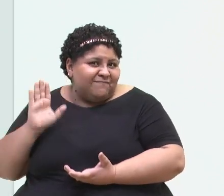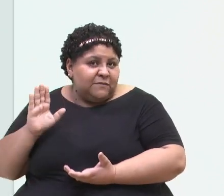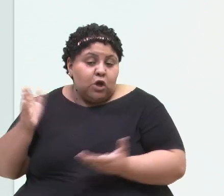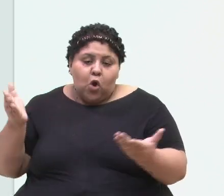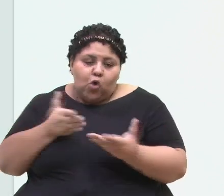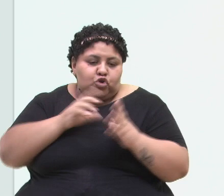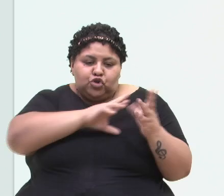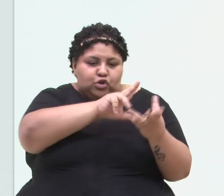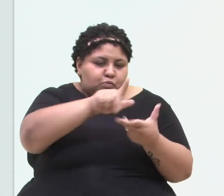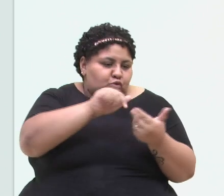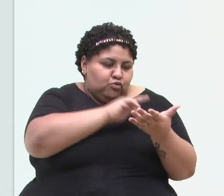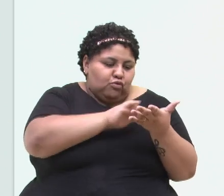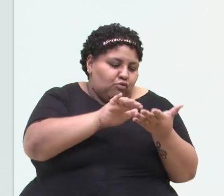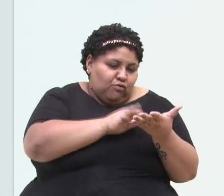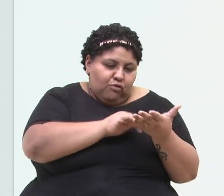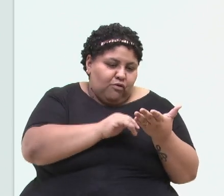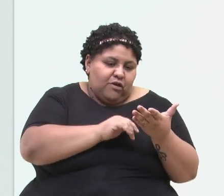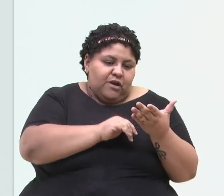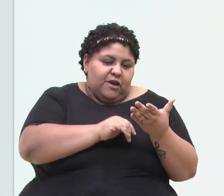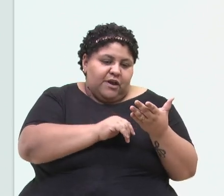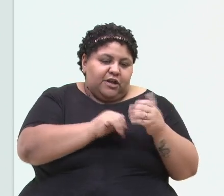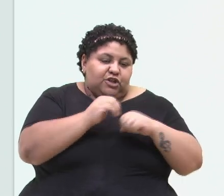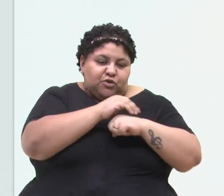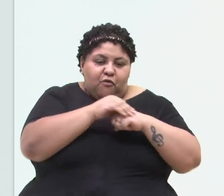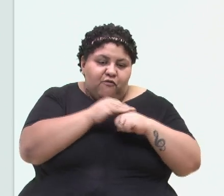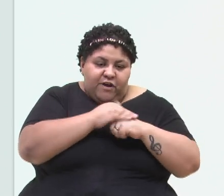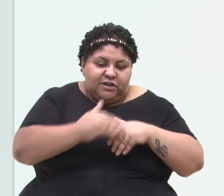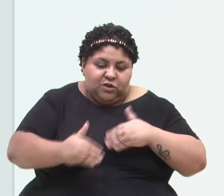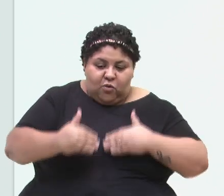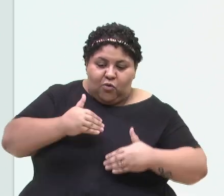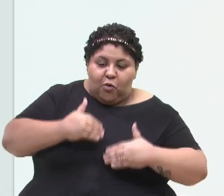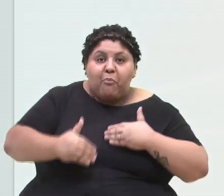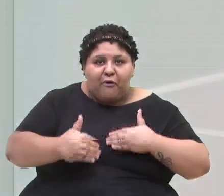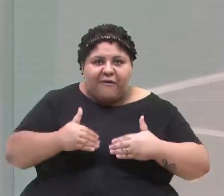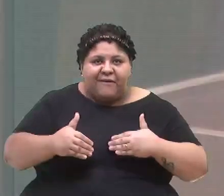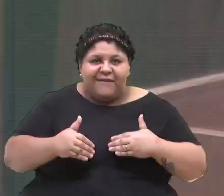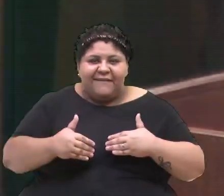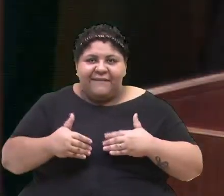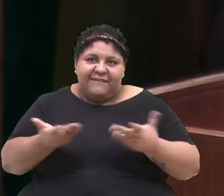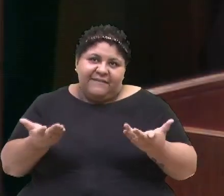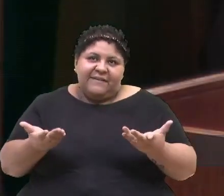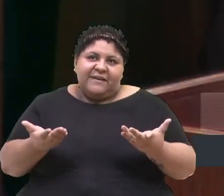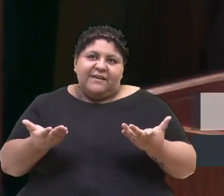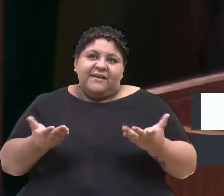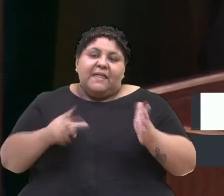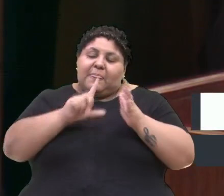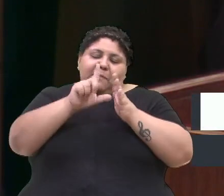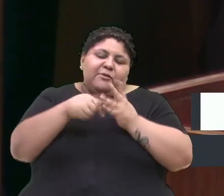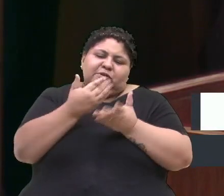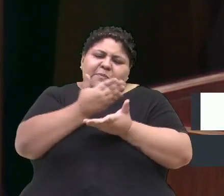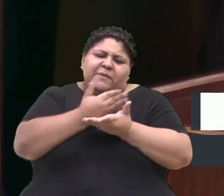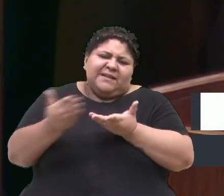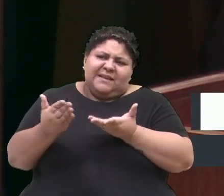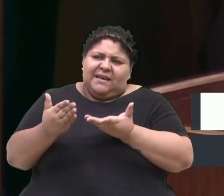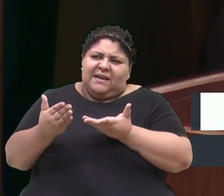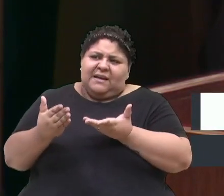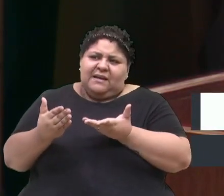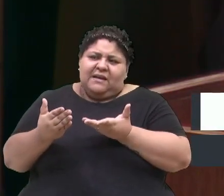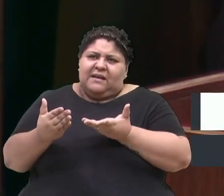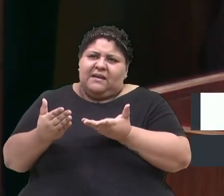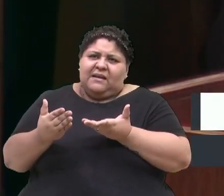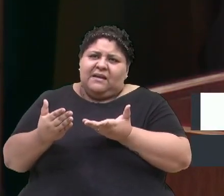gente conversa com robôs, e a tendência da gente perder esse lado humano está